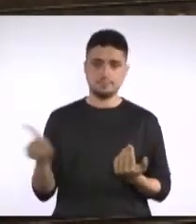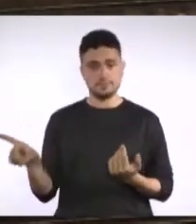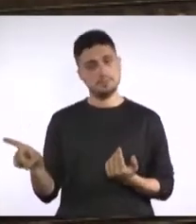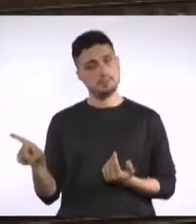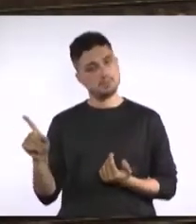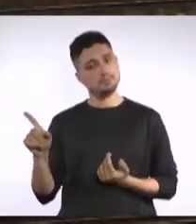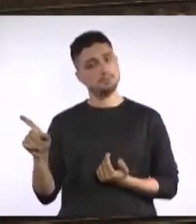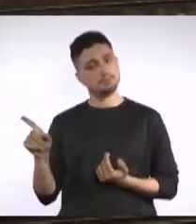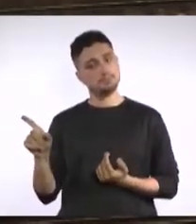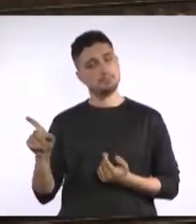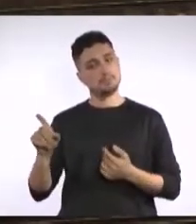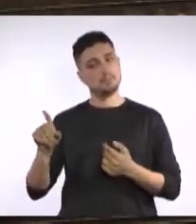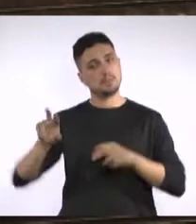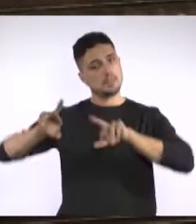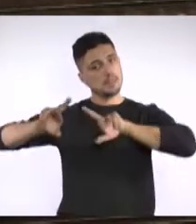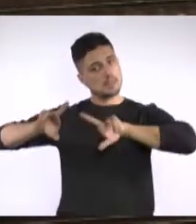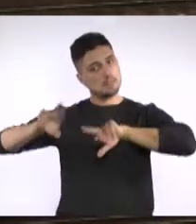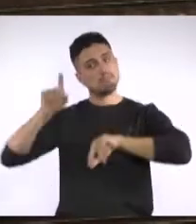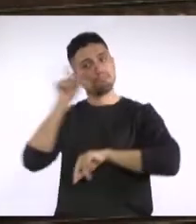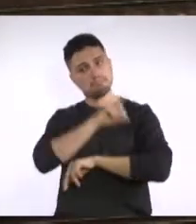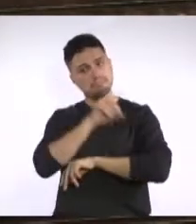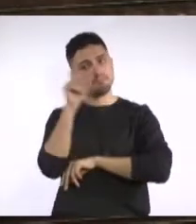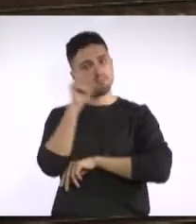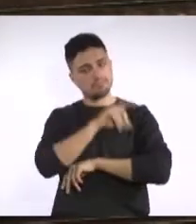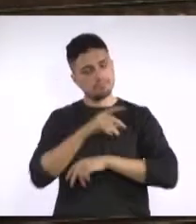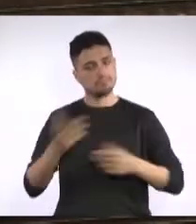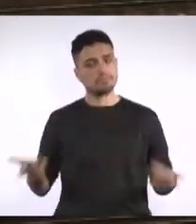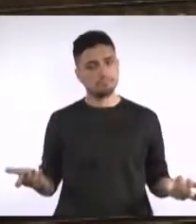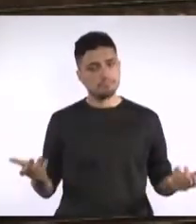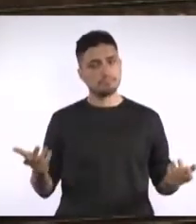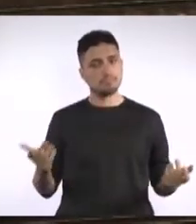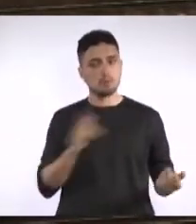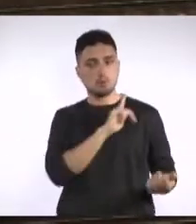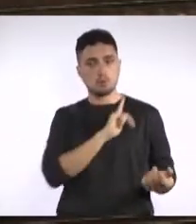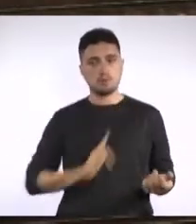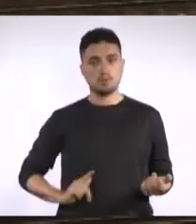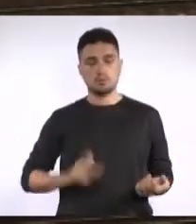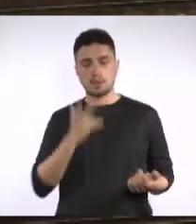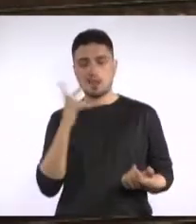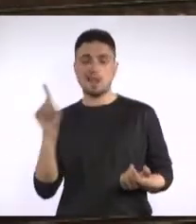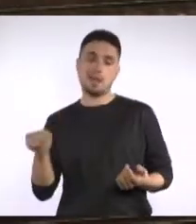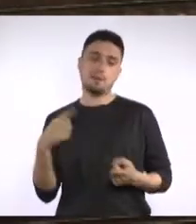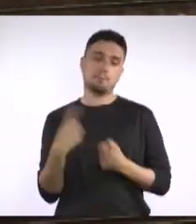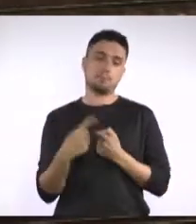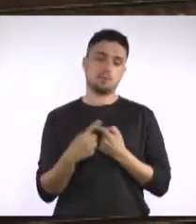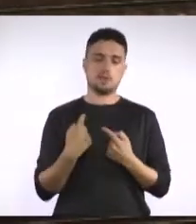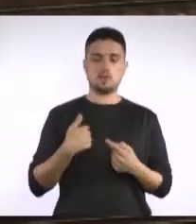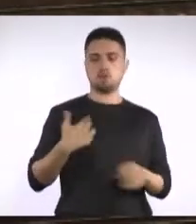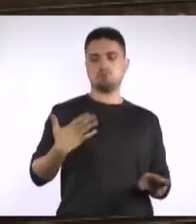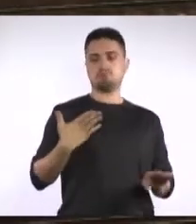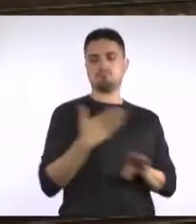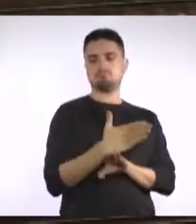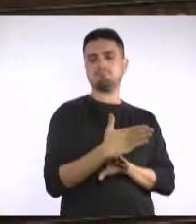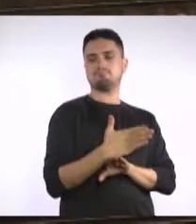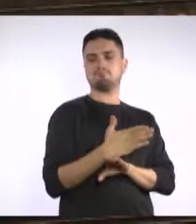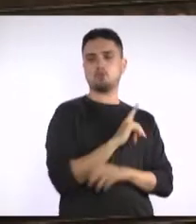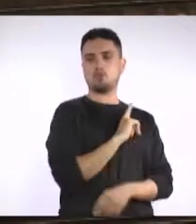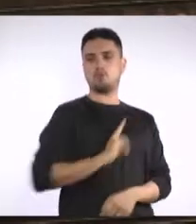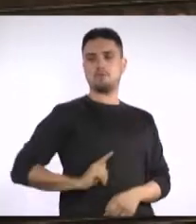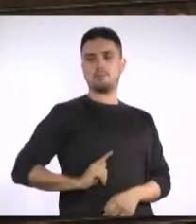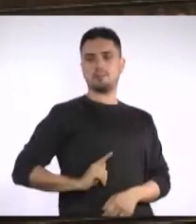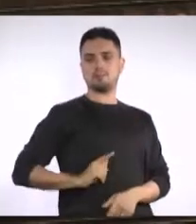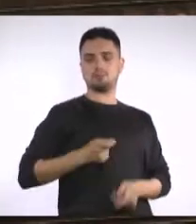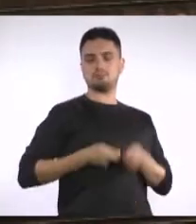desonestamente, o governador do estado atribui a redução do número de homicídios dolosos à